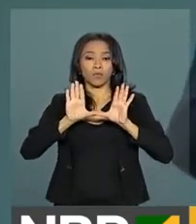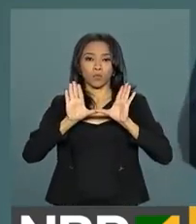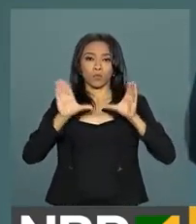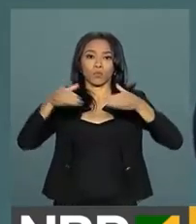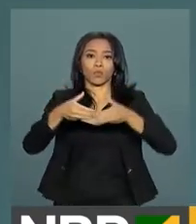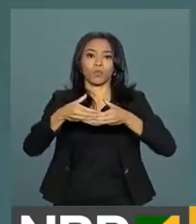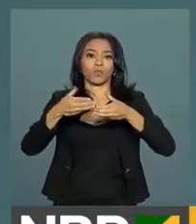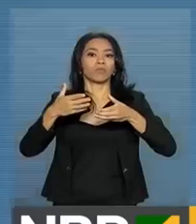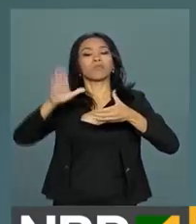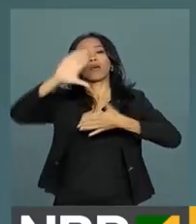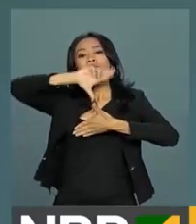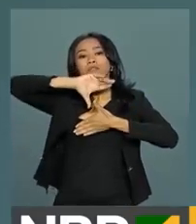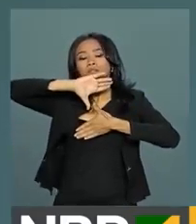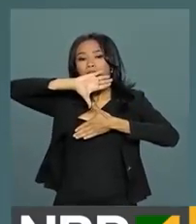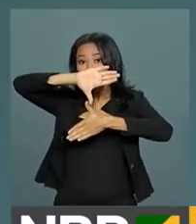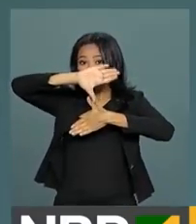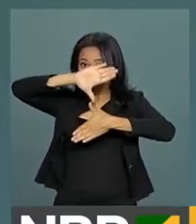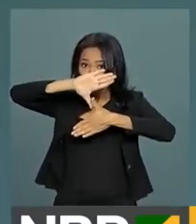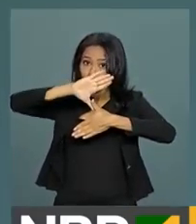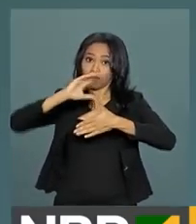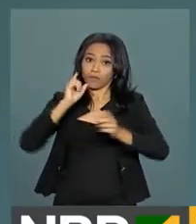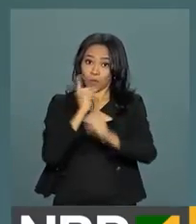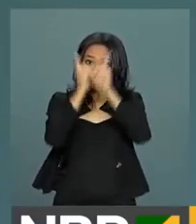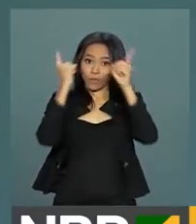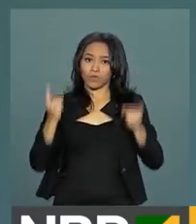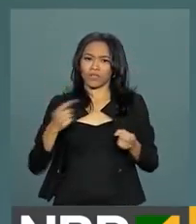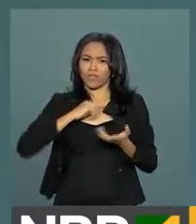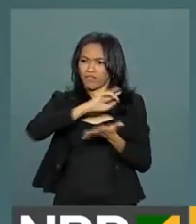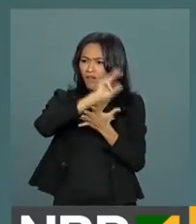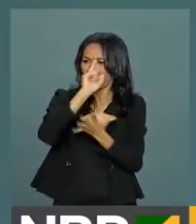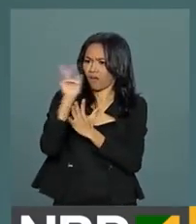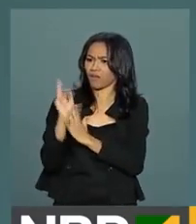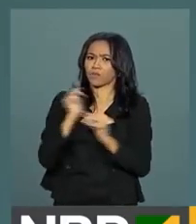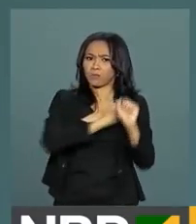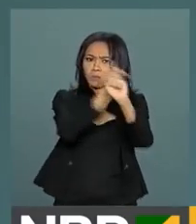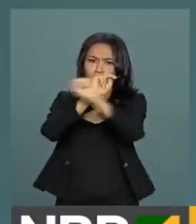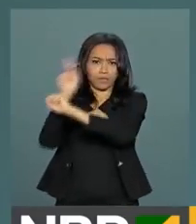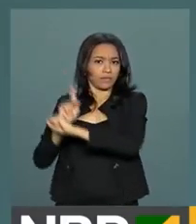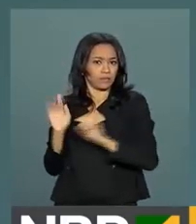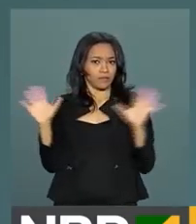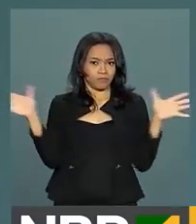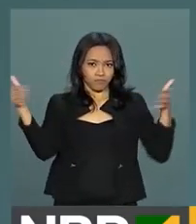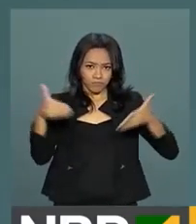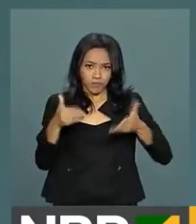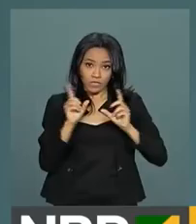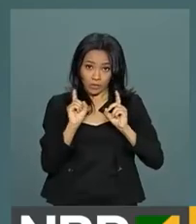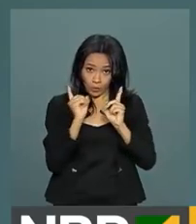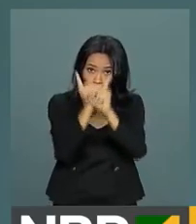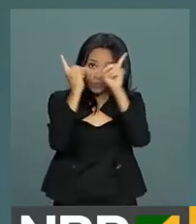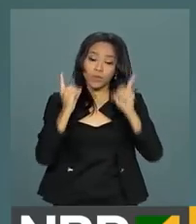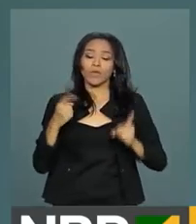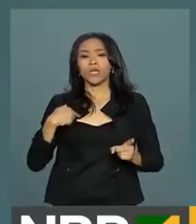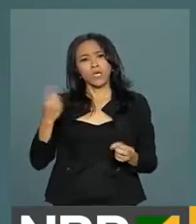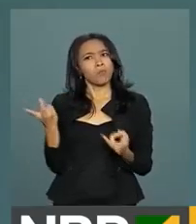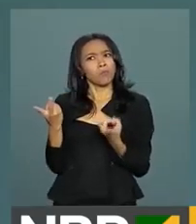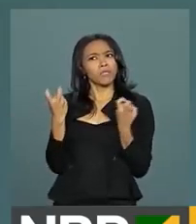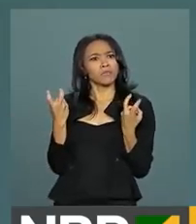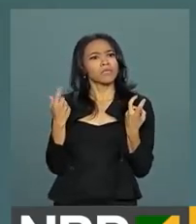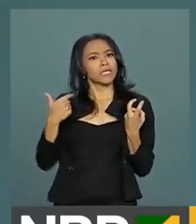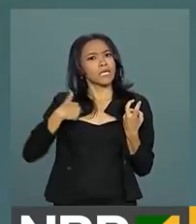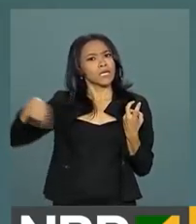por lá ter contato com muitos chefes de estado estrangeiros e pude perceber o extraordinário otimismo com que eles